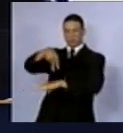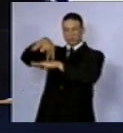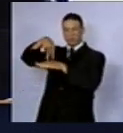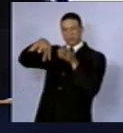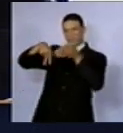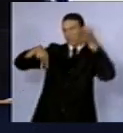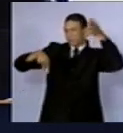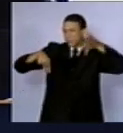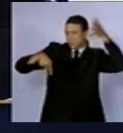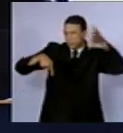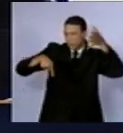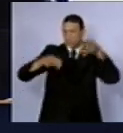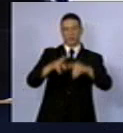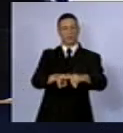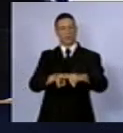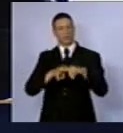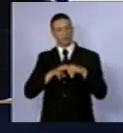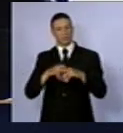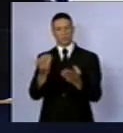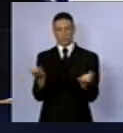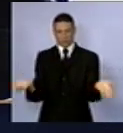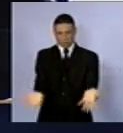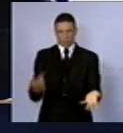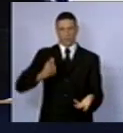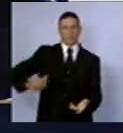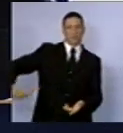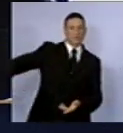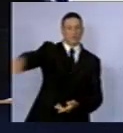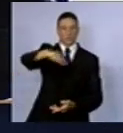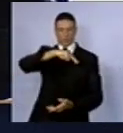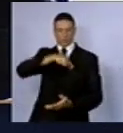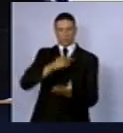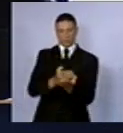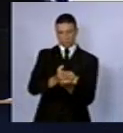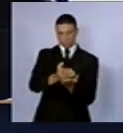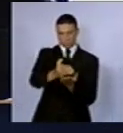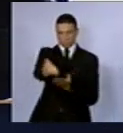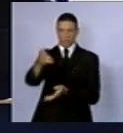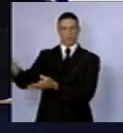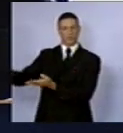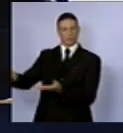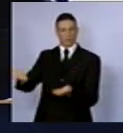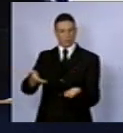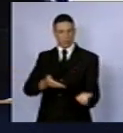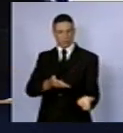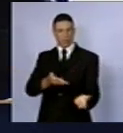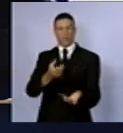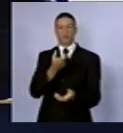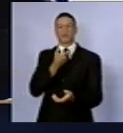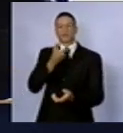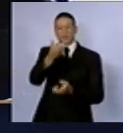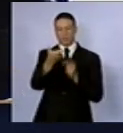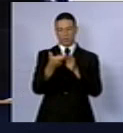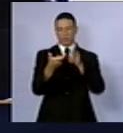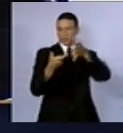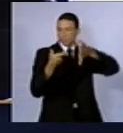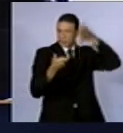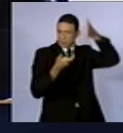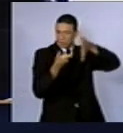isso nós passaremos então a palavra ao